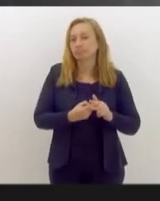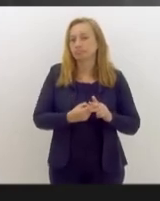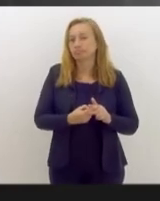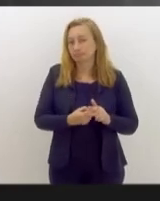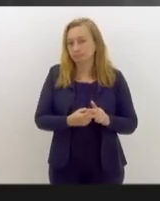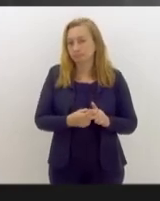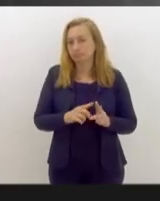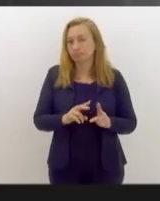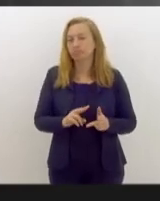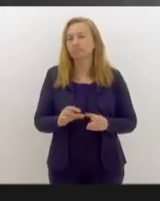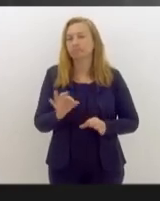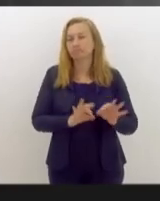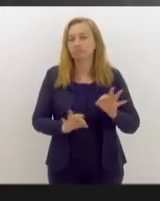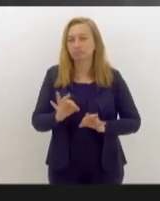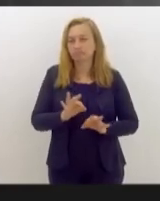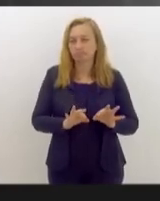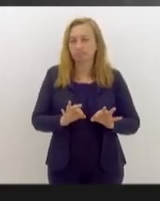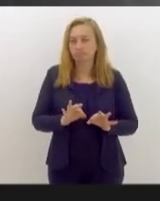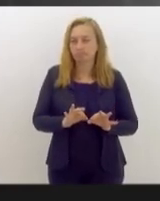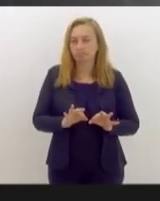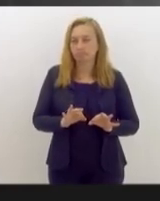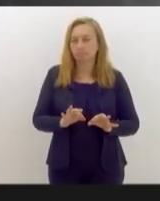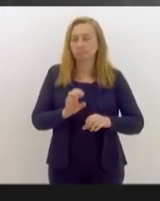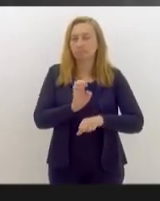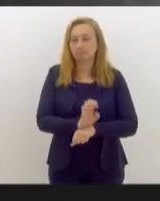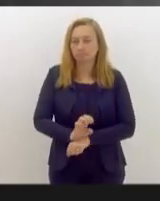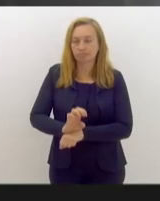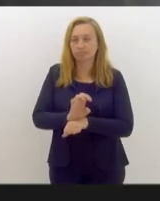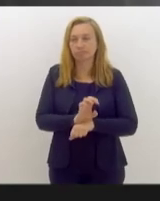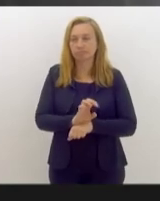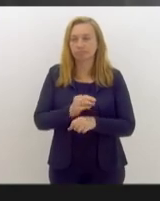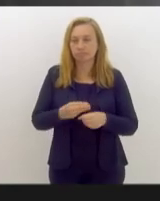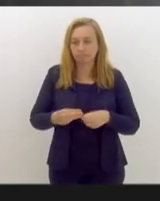modificar, né, os planos estaduais e municipais de educação.